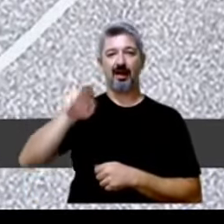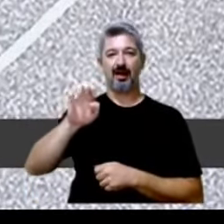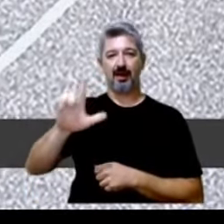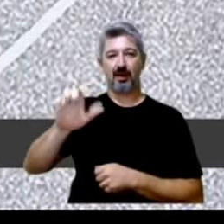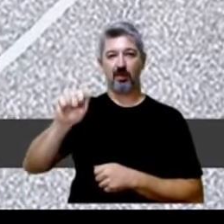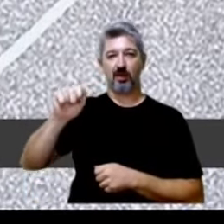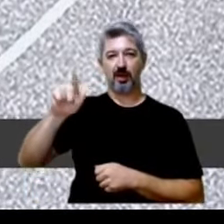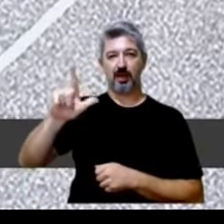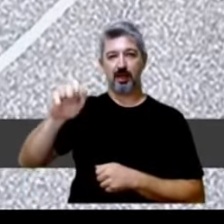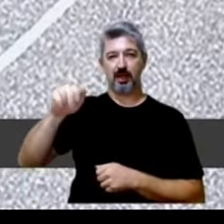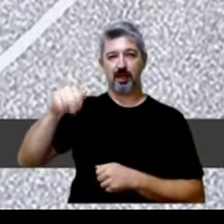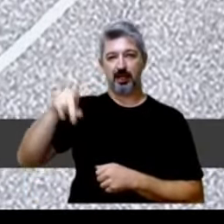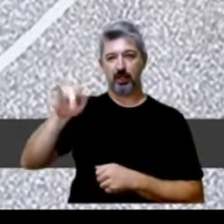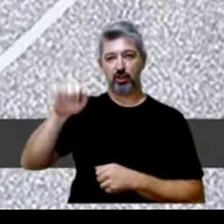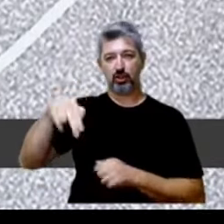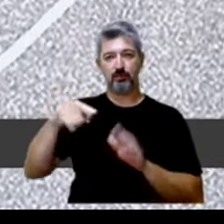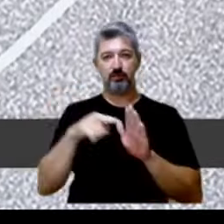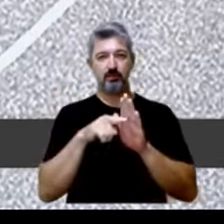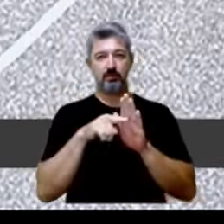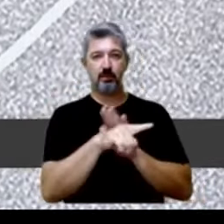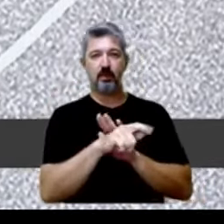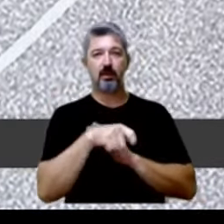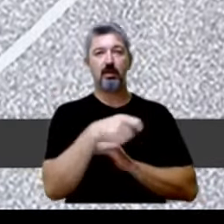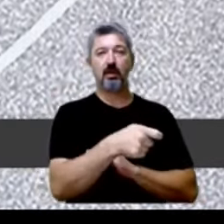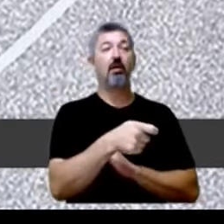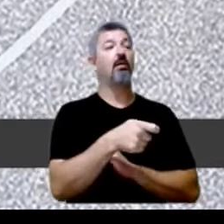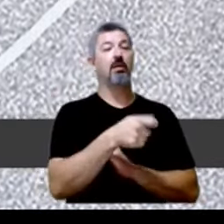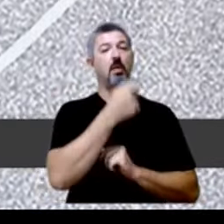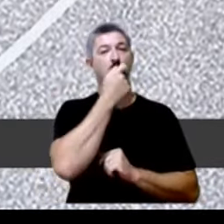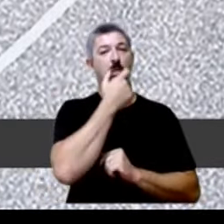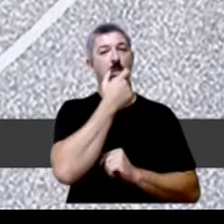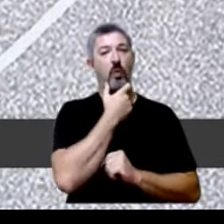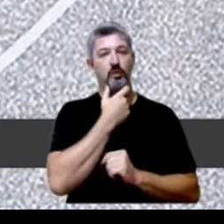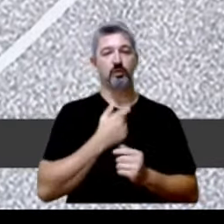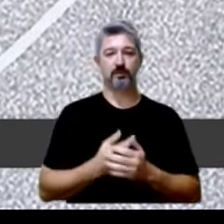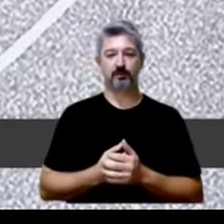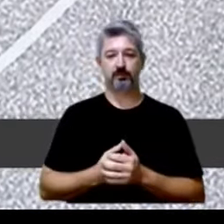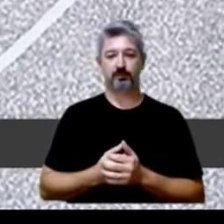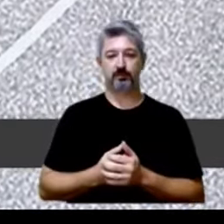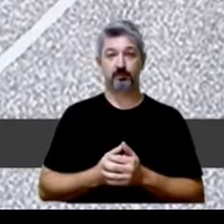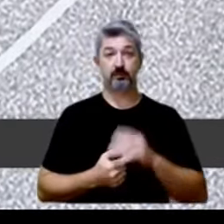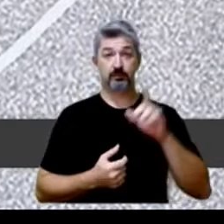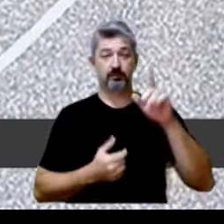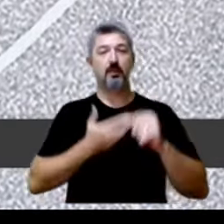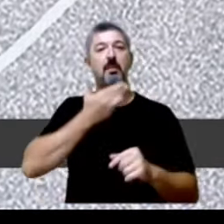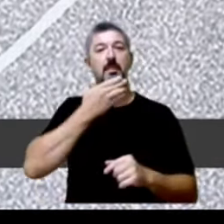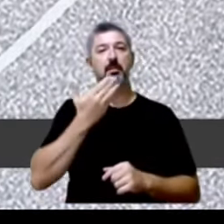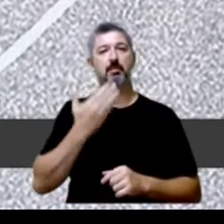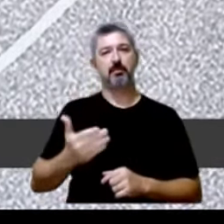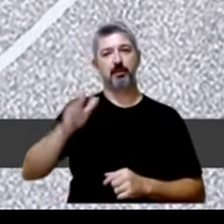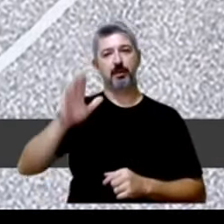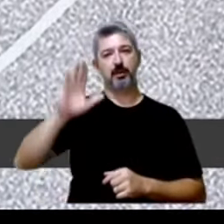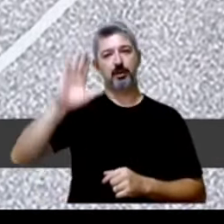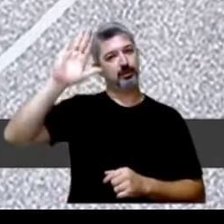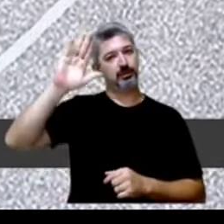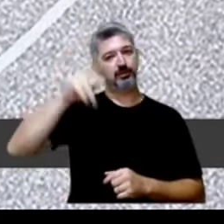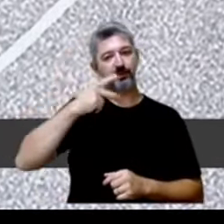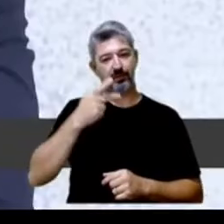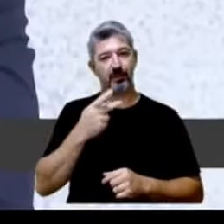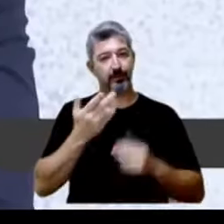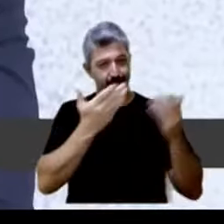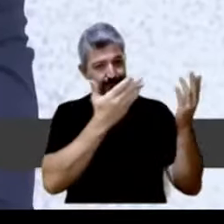momento para o candidato Guilherme Boulos. O candidato Pablo Marçal pediu a palavra, pode falar agora, pode